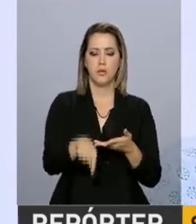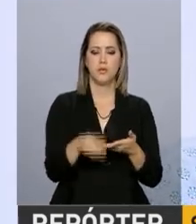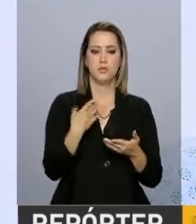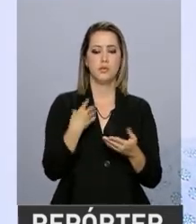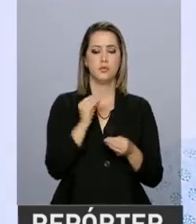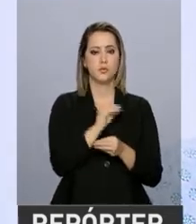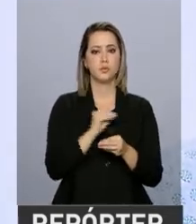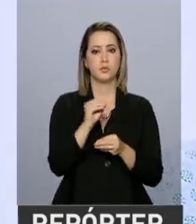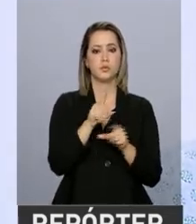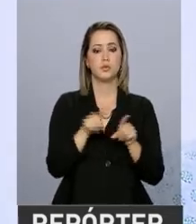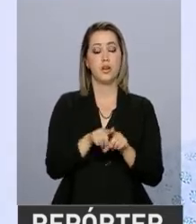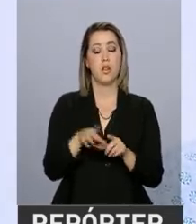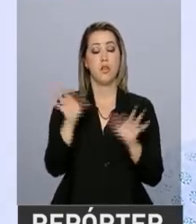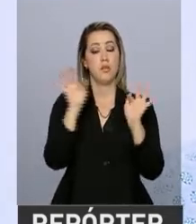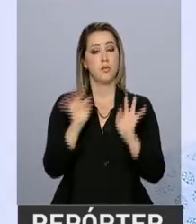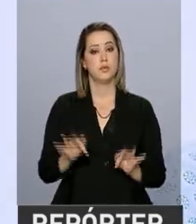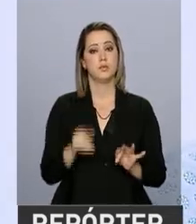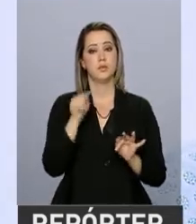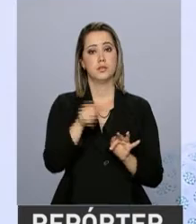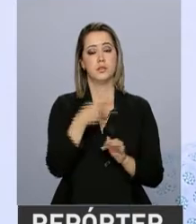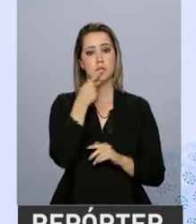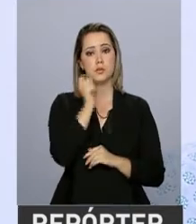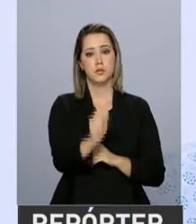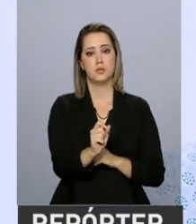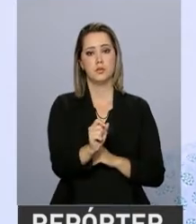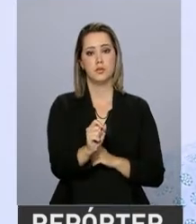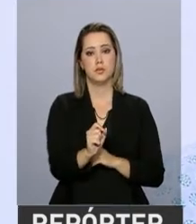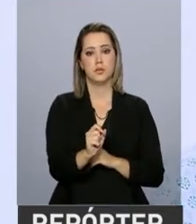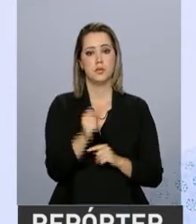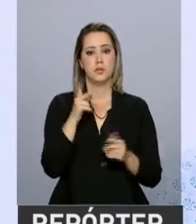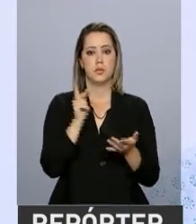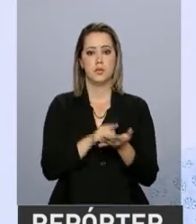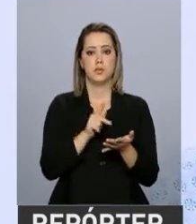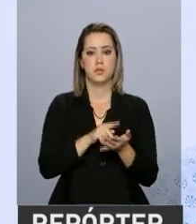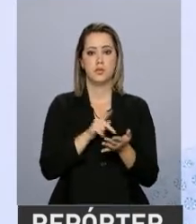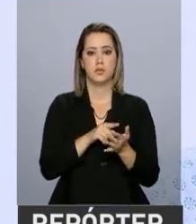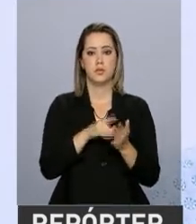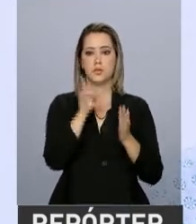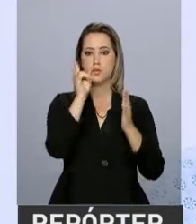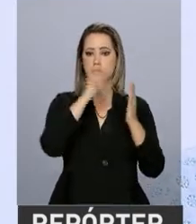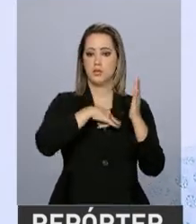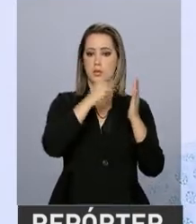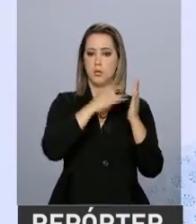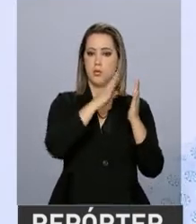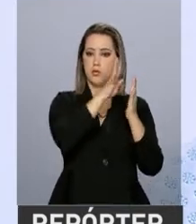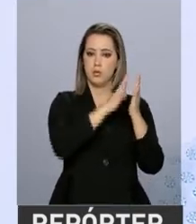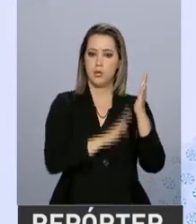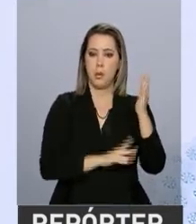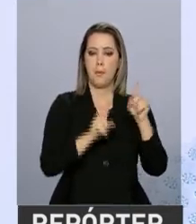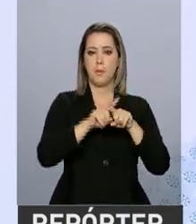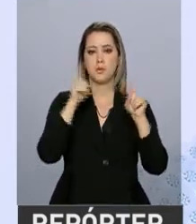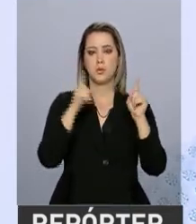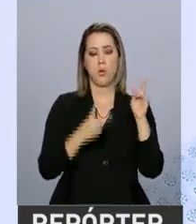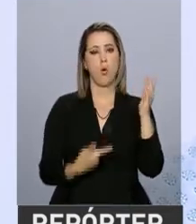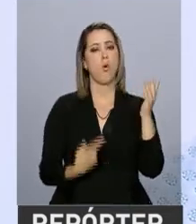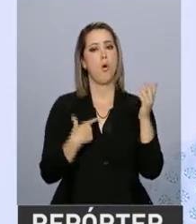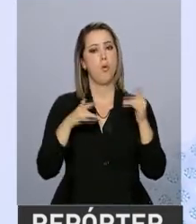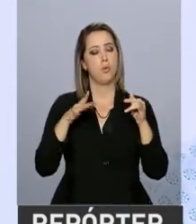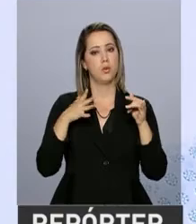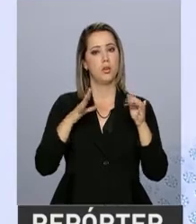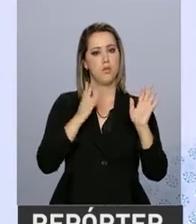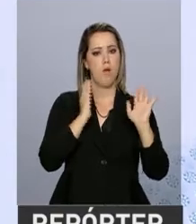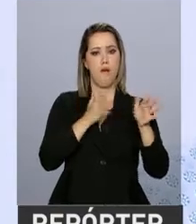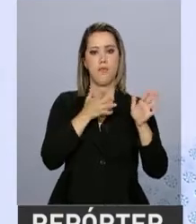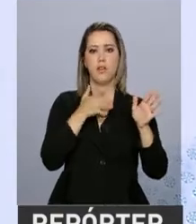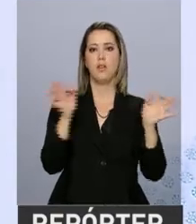e eu fiquei muito feliz e ele e falei olha na verdade é porque o seu nome está lá atrás mas como vai ser o mutirão aí